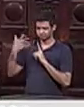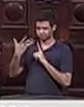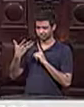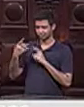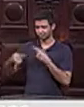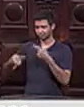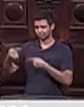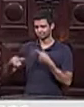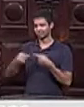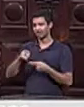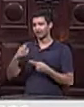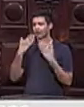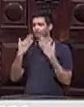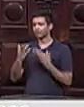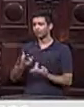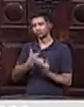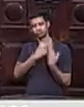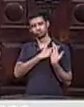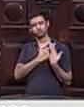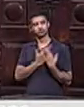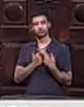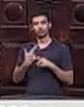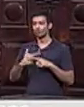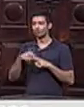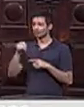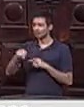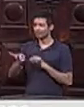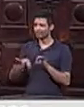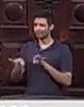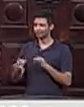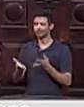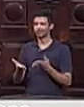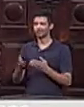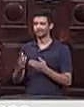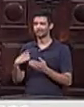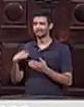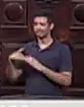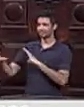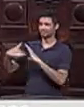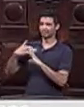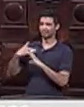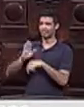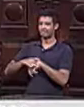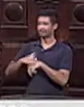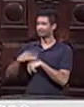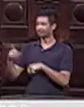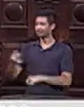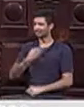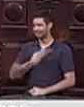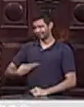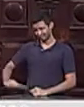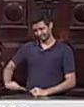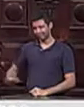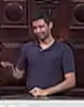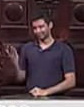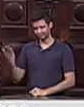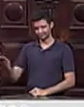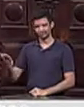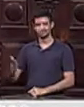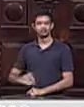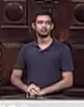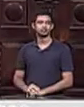com muita responsabilidade o fato de que este projeto, que foi encaminhado pelo governo a